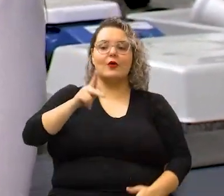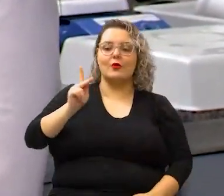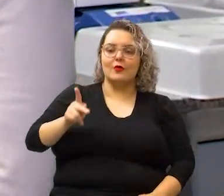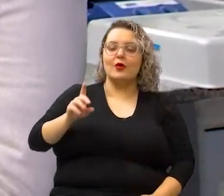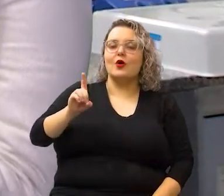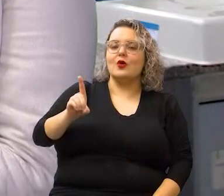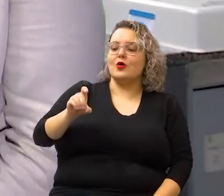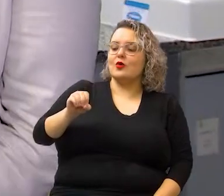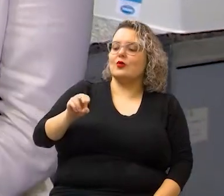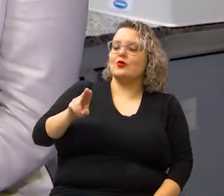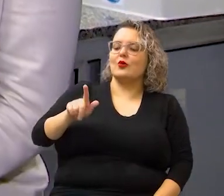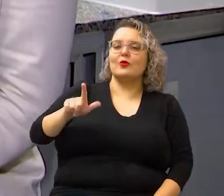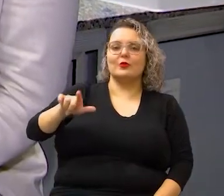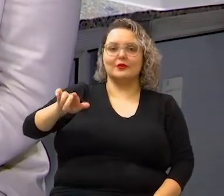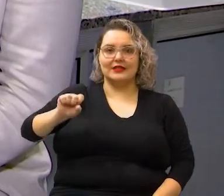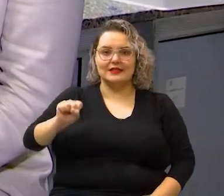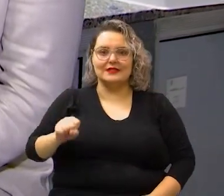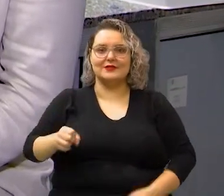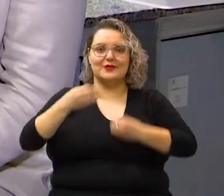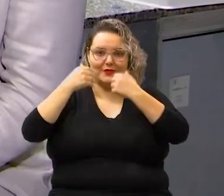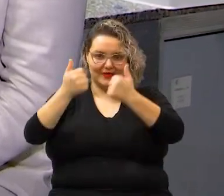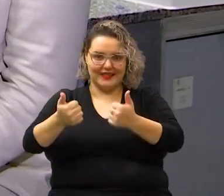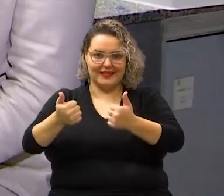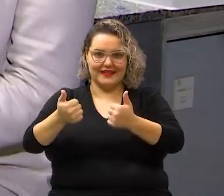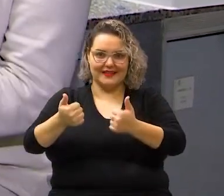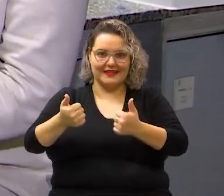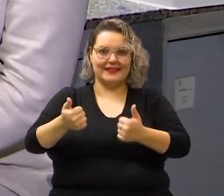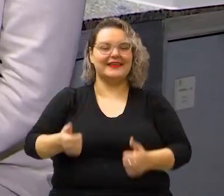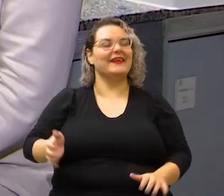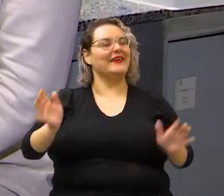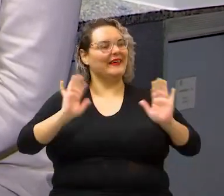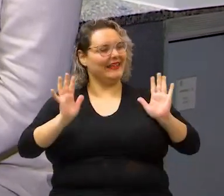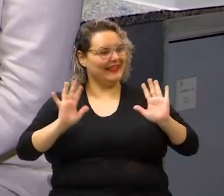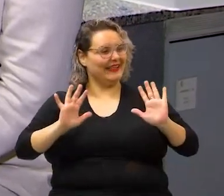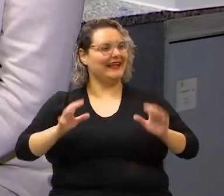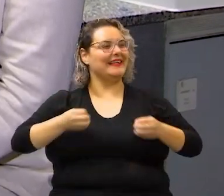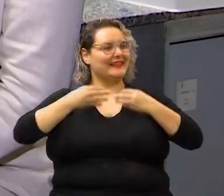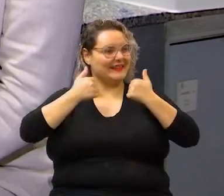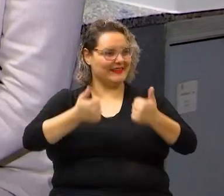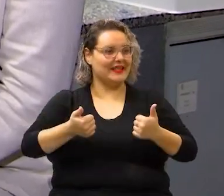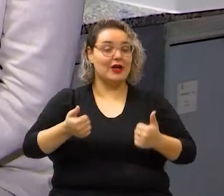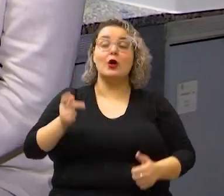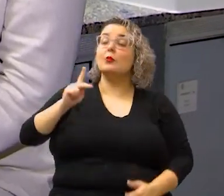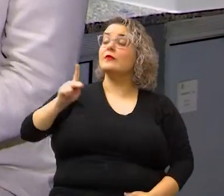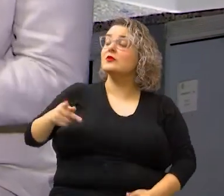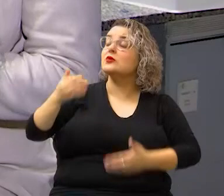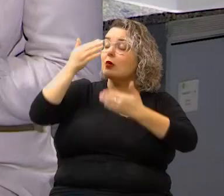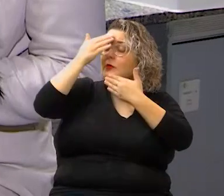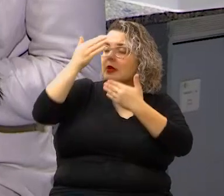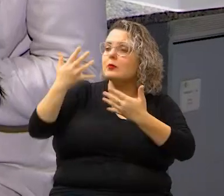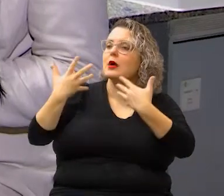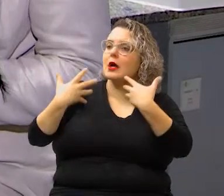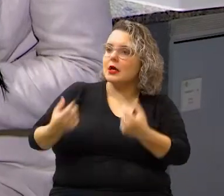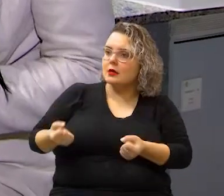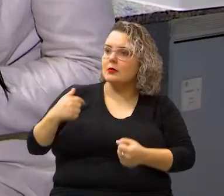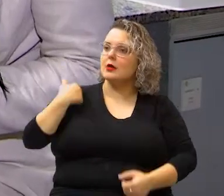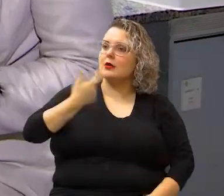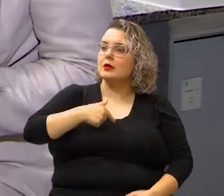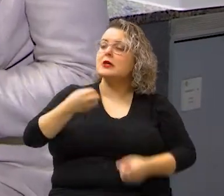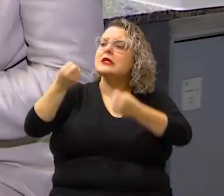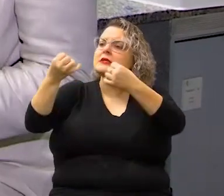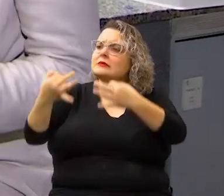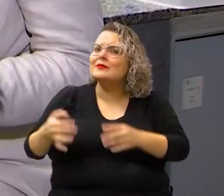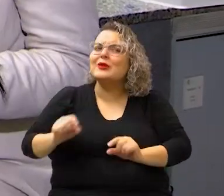com o professor Douglas, tudo bem? Tudo bem, Ana? Professor, muito obrigada por receber a gente. Explica aqui para o pessoal